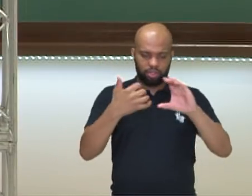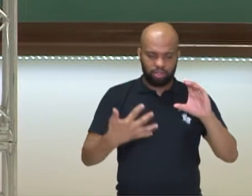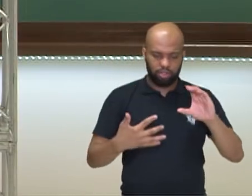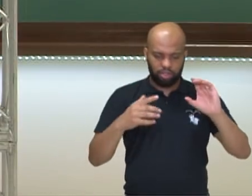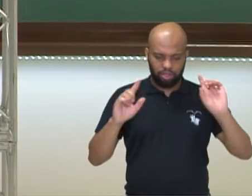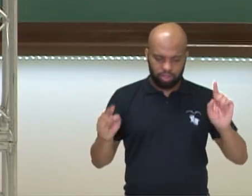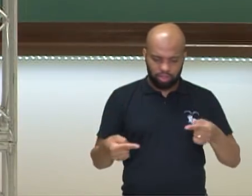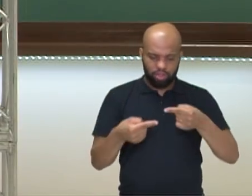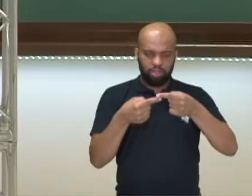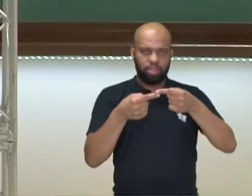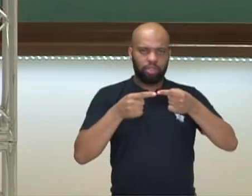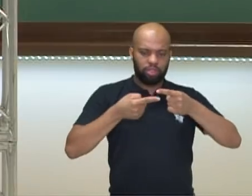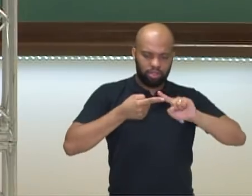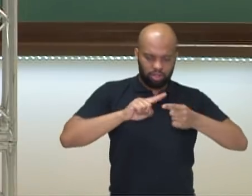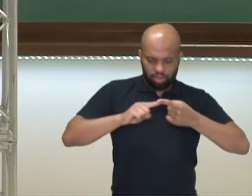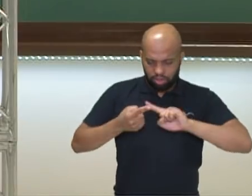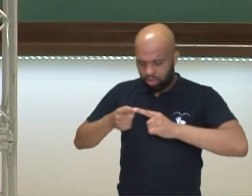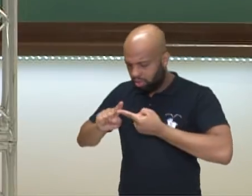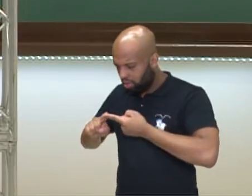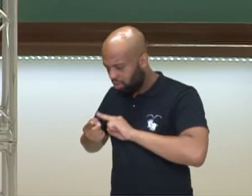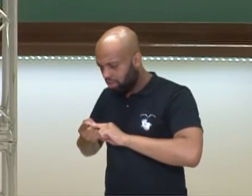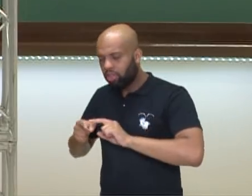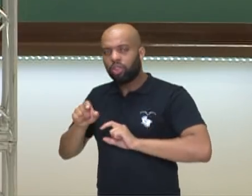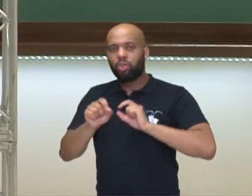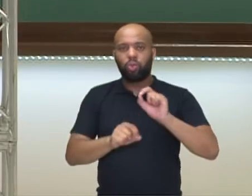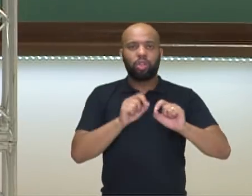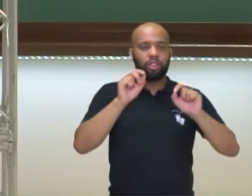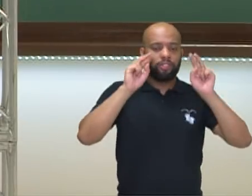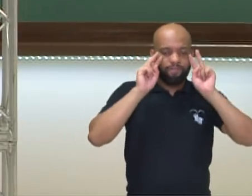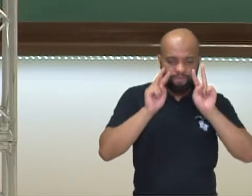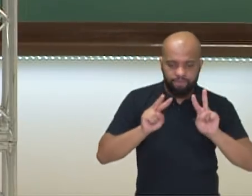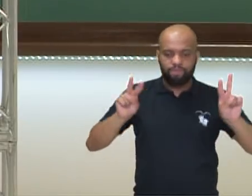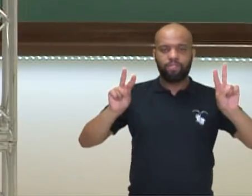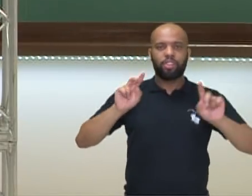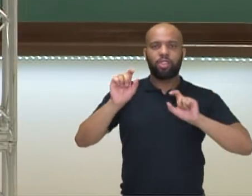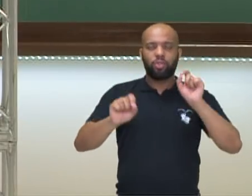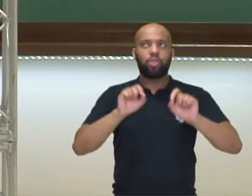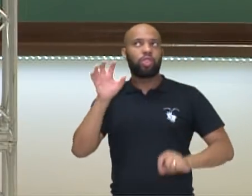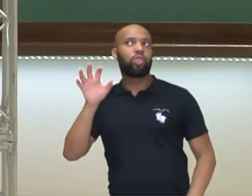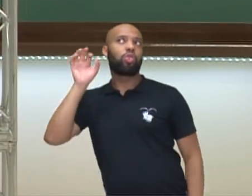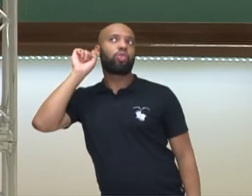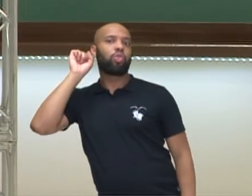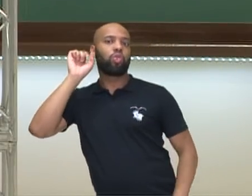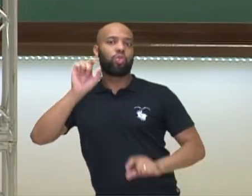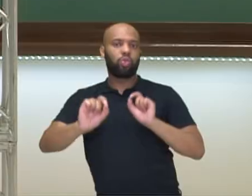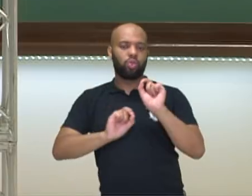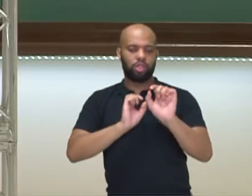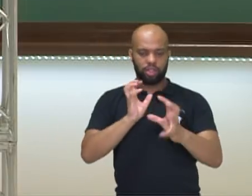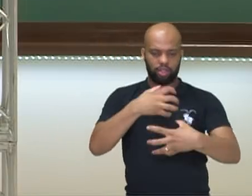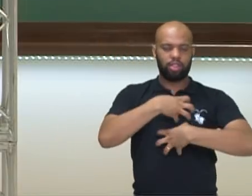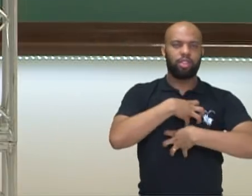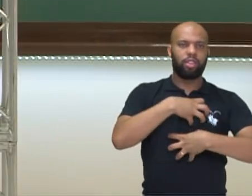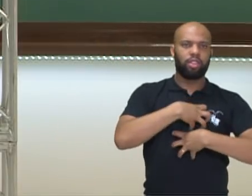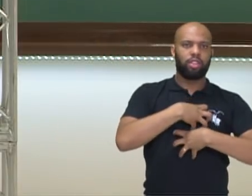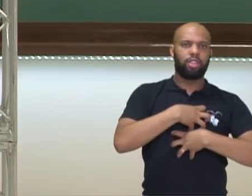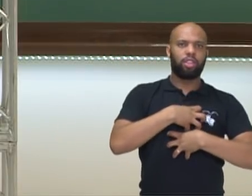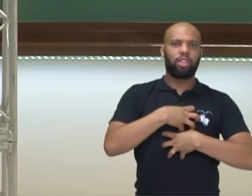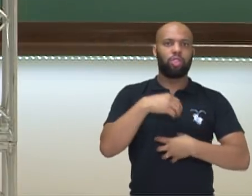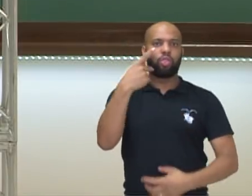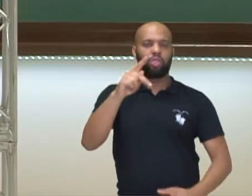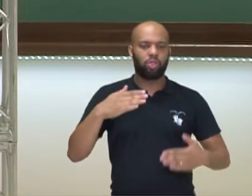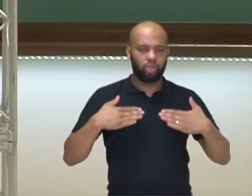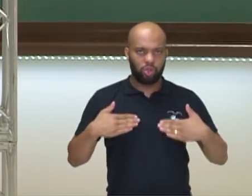Combinar aquilo que você vê com aquilo que você ouve, com aquilo que você sente, com o que o teu